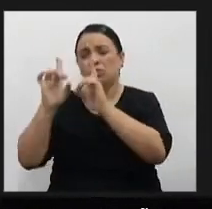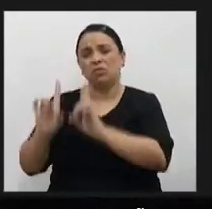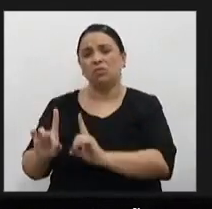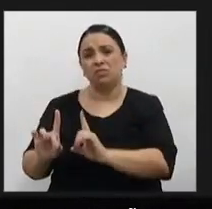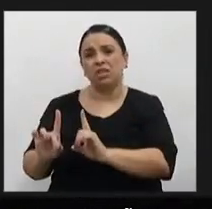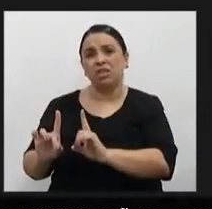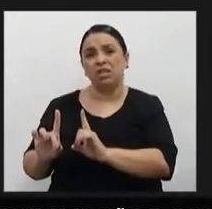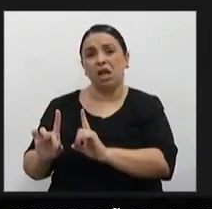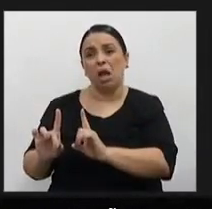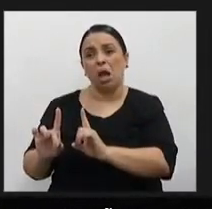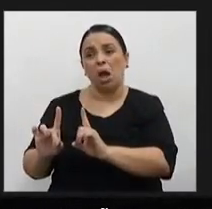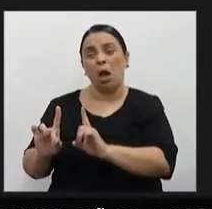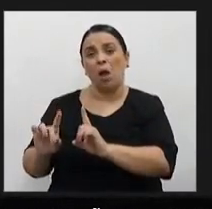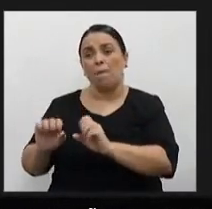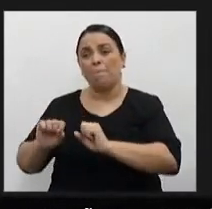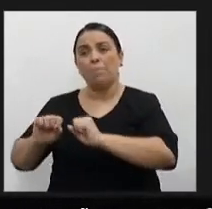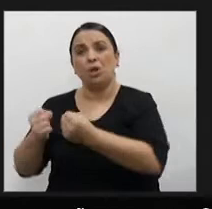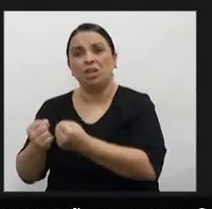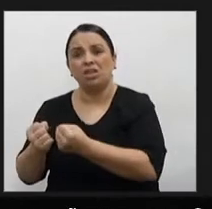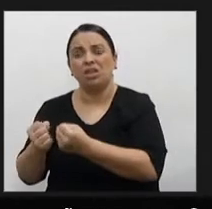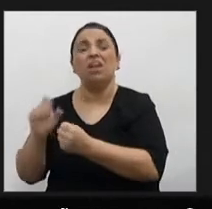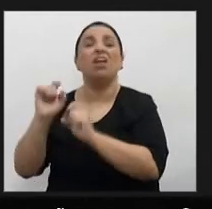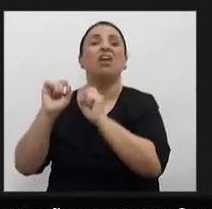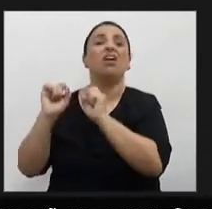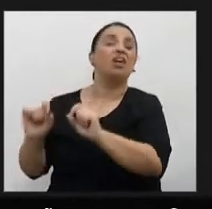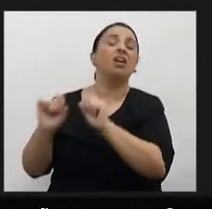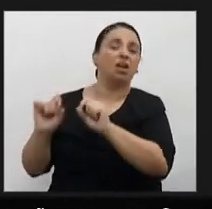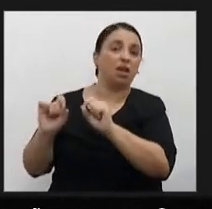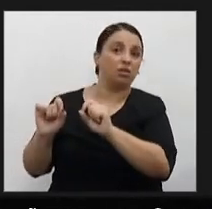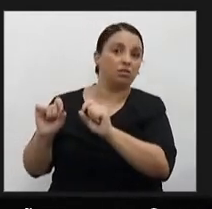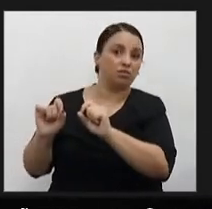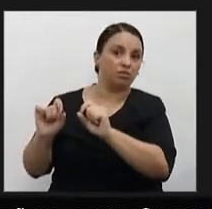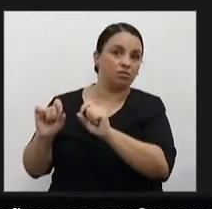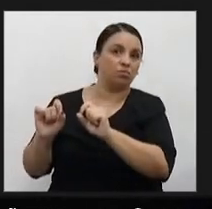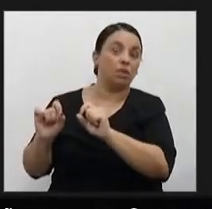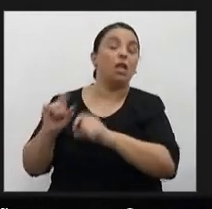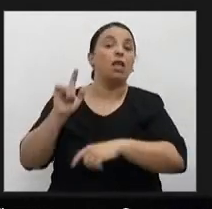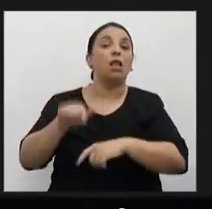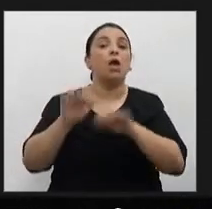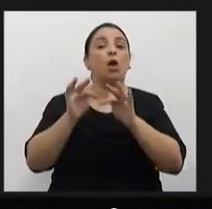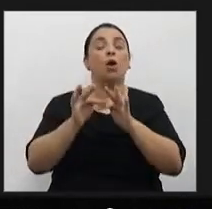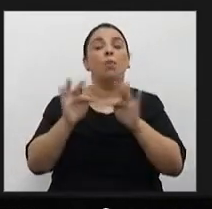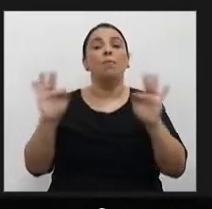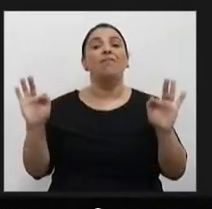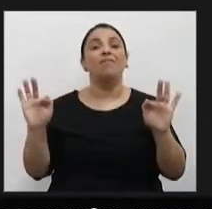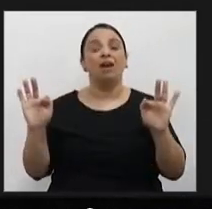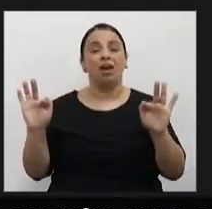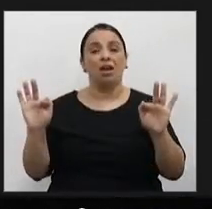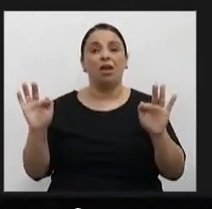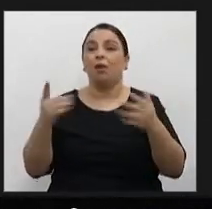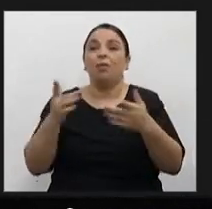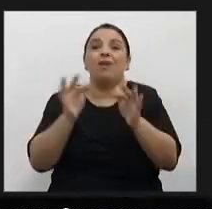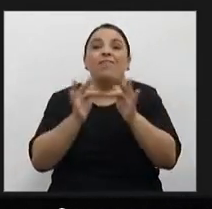Catalina Devandas, especialista em direitos humanos da ONU.